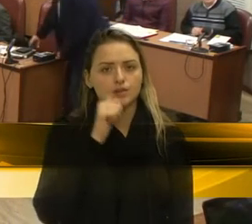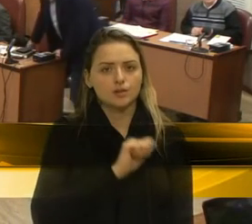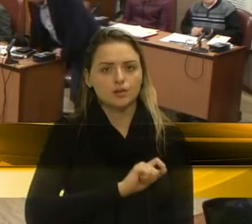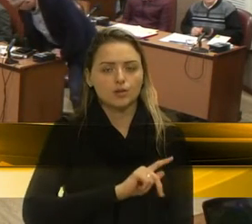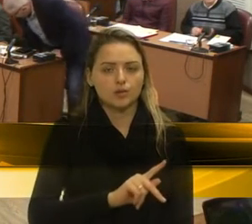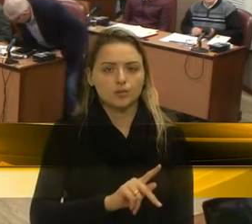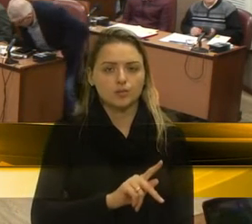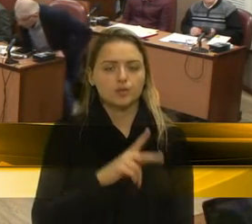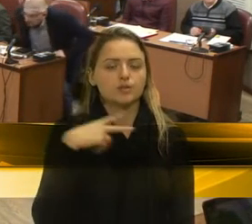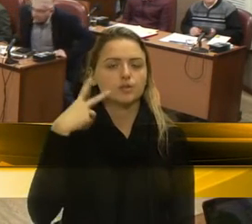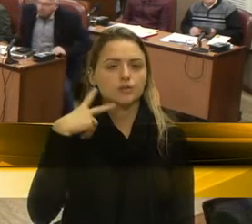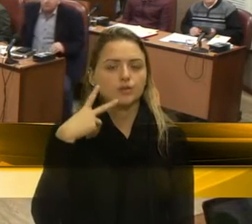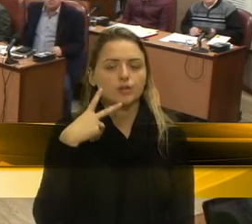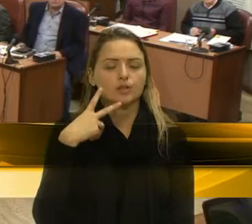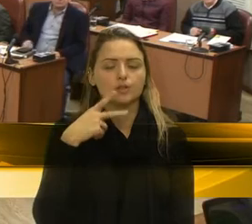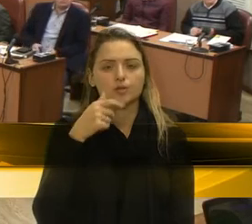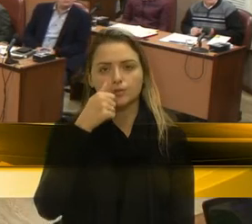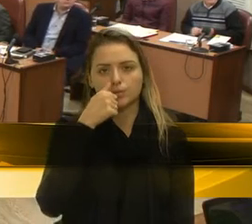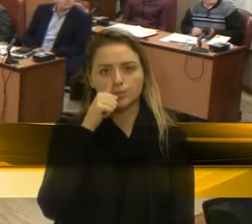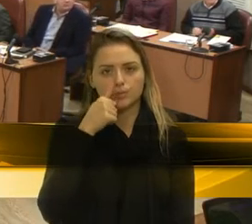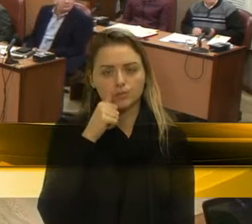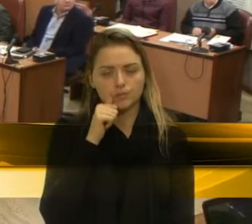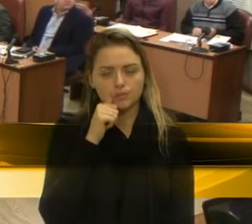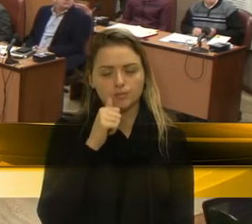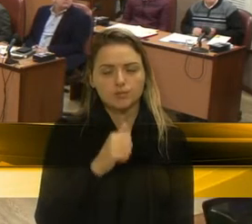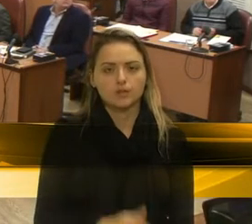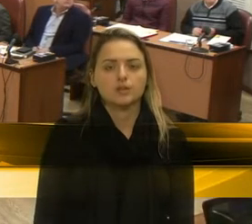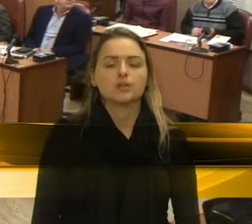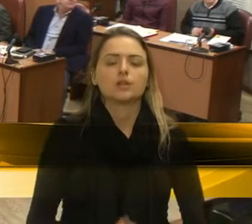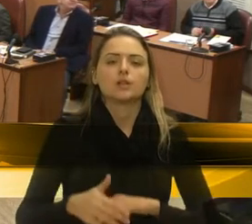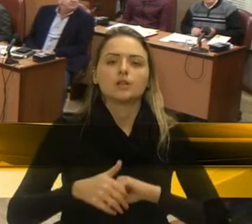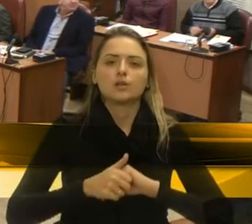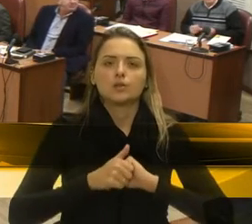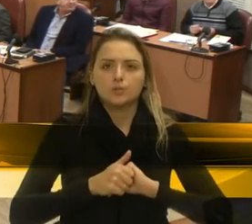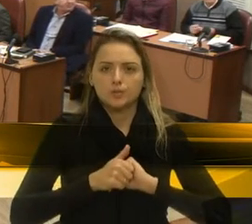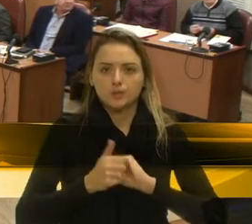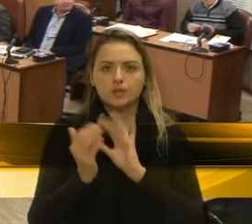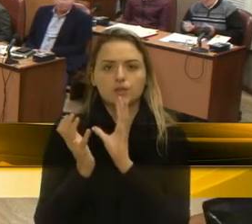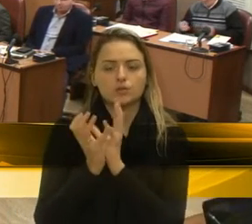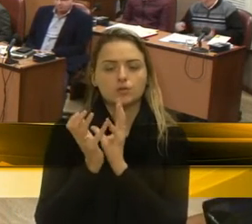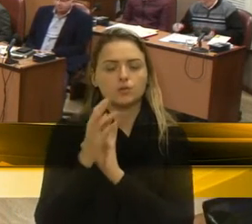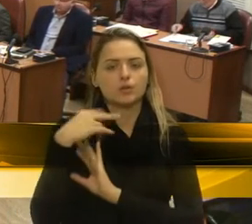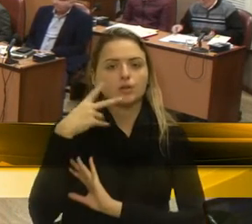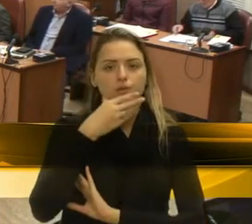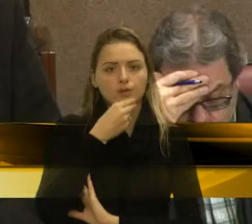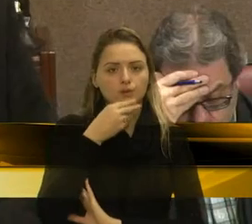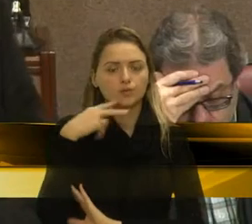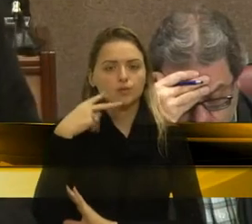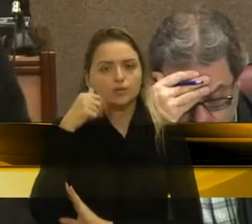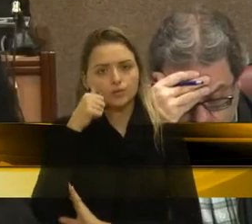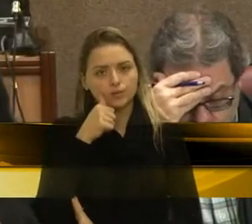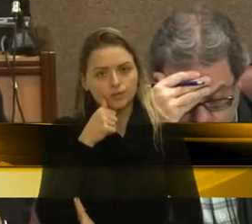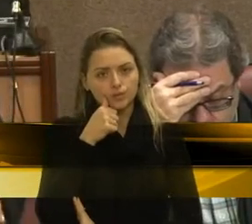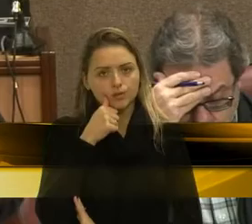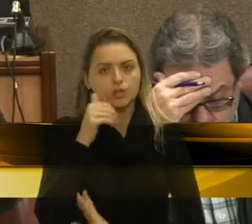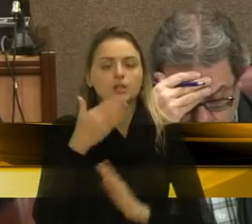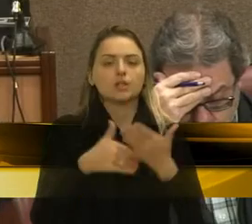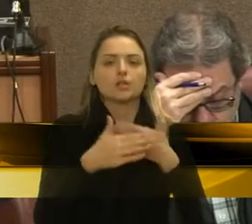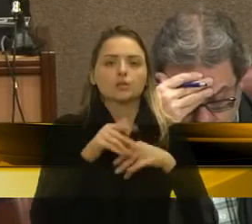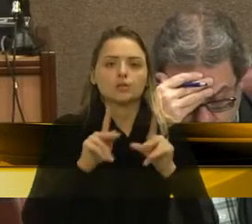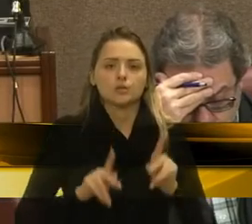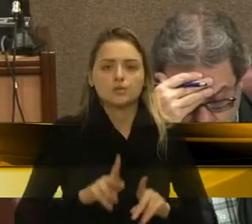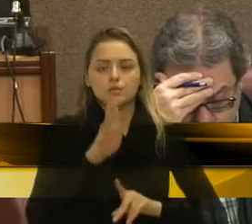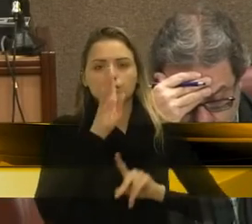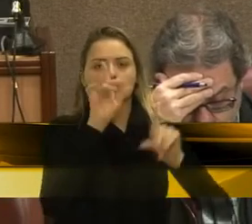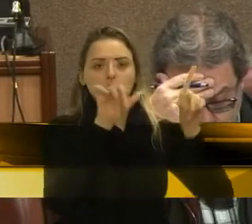em exercício, vereadora Paula Iores, saudar aos colegas vereadores e vereadoras, aos telespectadores do